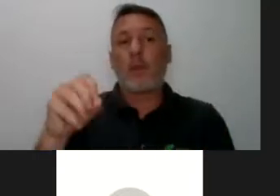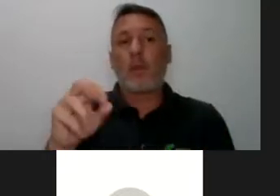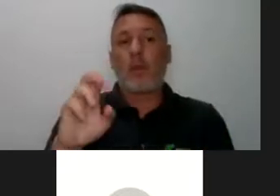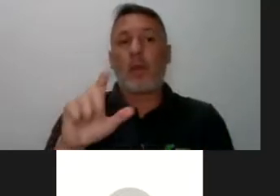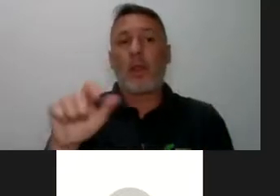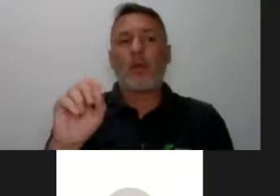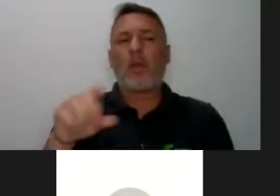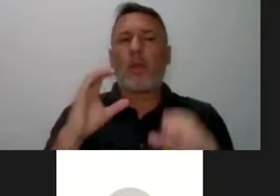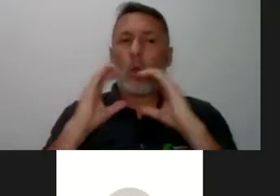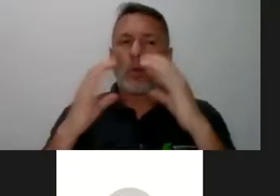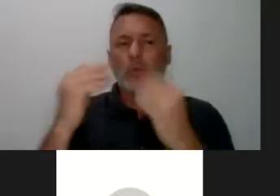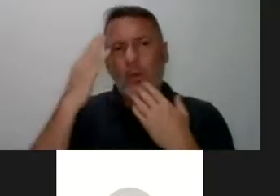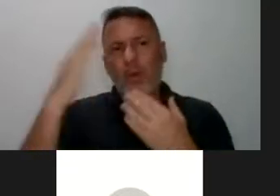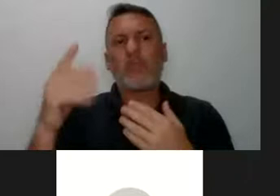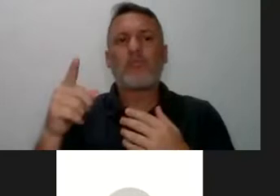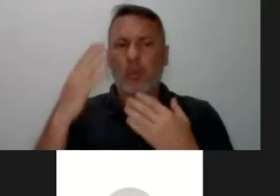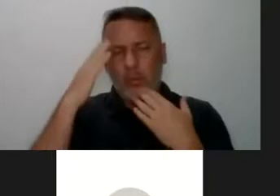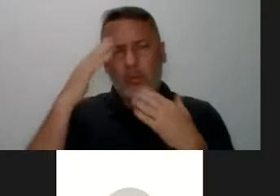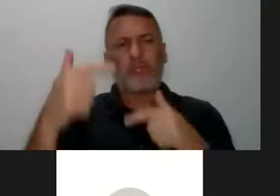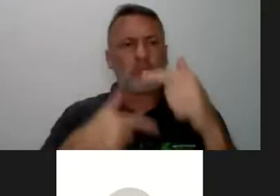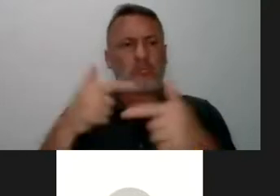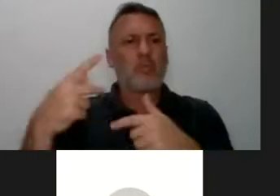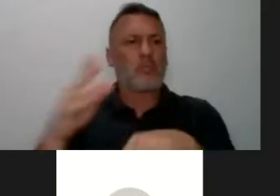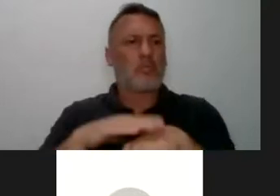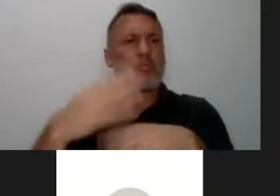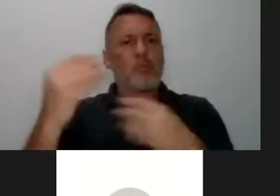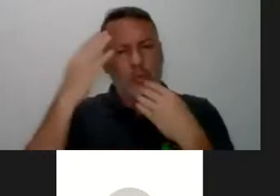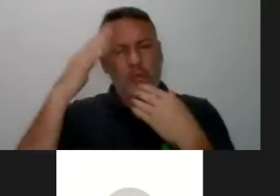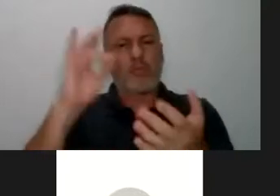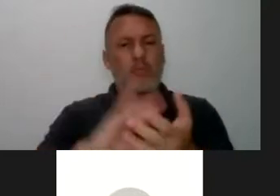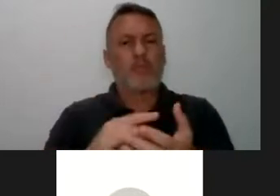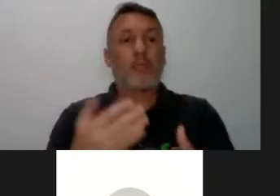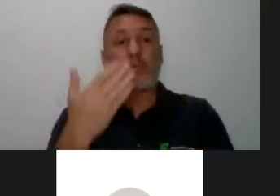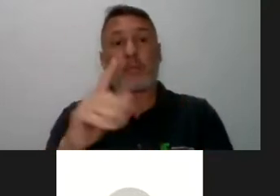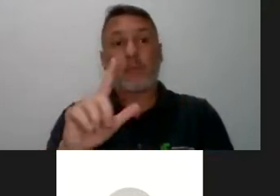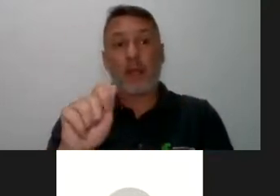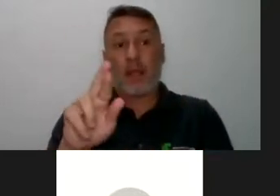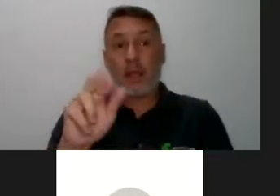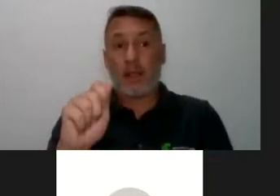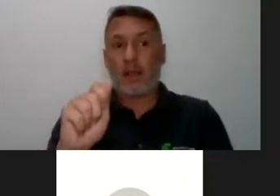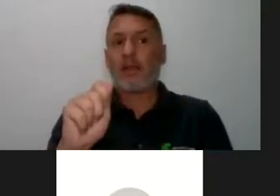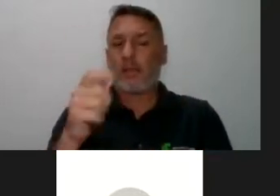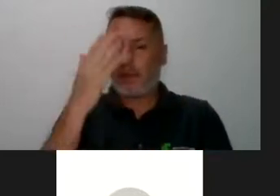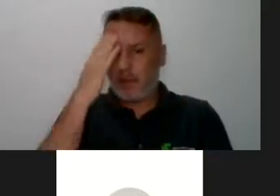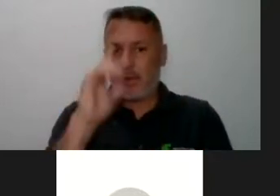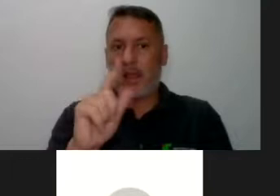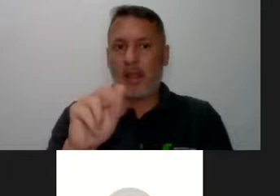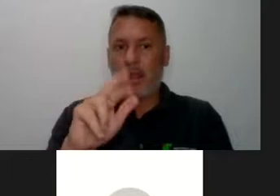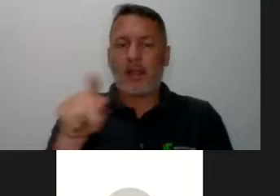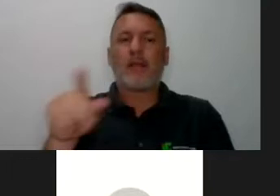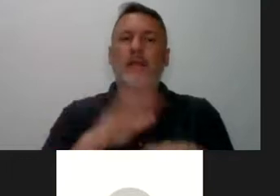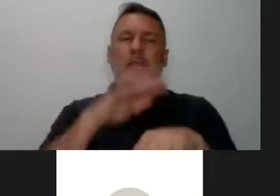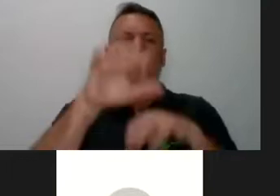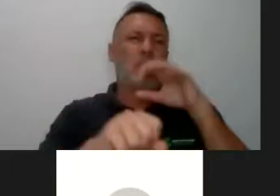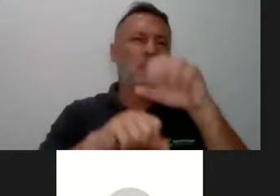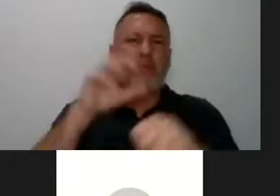Muito obrigado, Carlos. Muito obrigado, viu, pelo seu trabalho. A você, Lara, que a gente sabe que tem buscado nos ajudar com